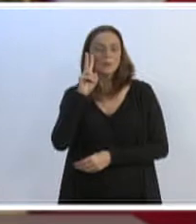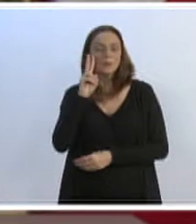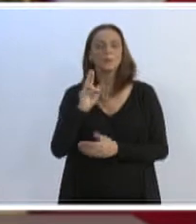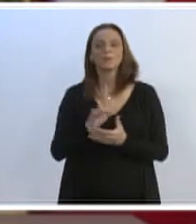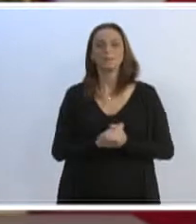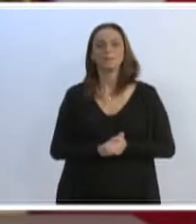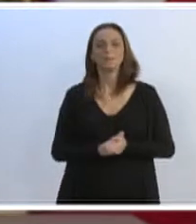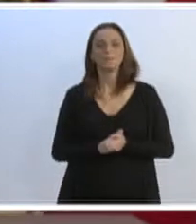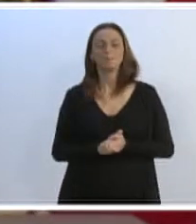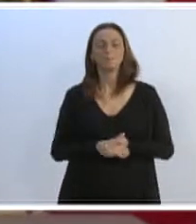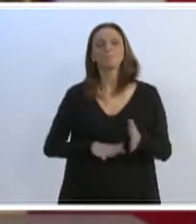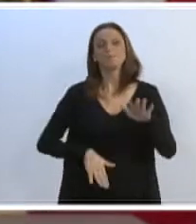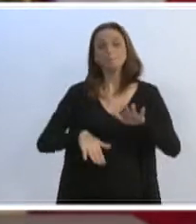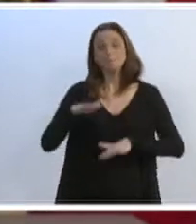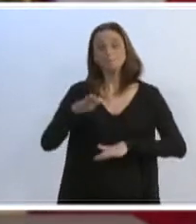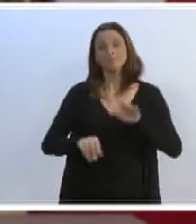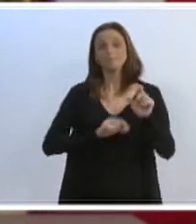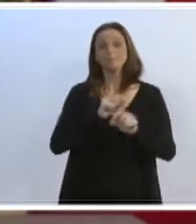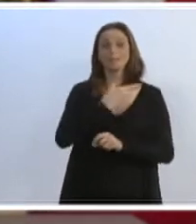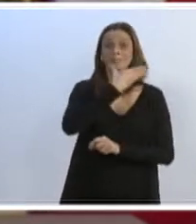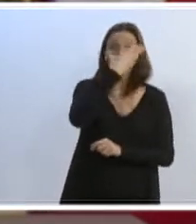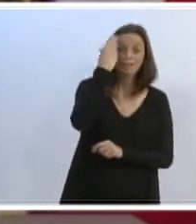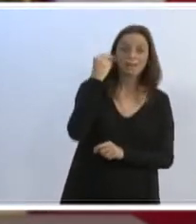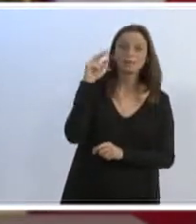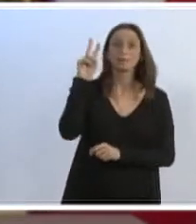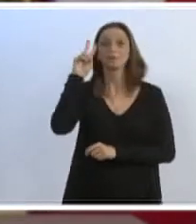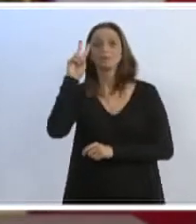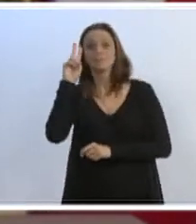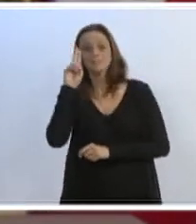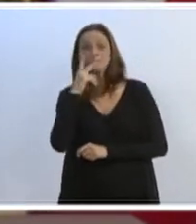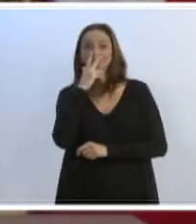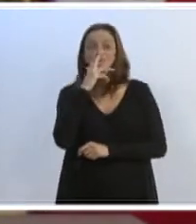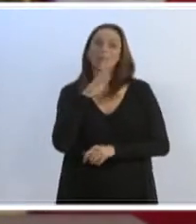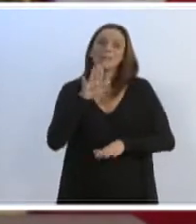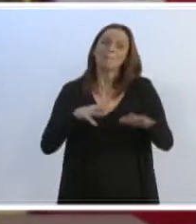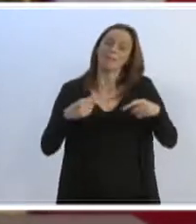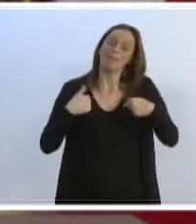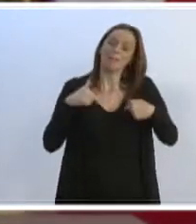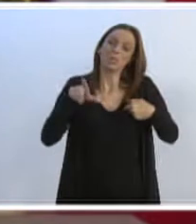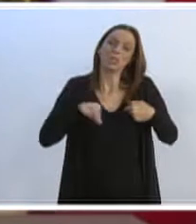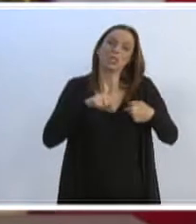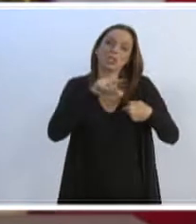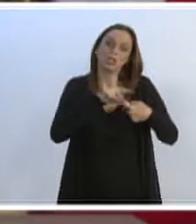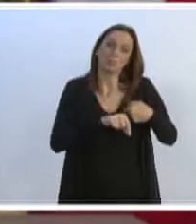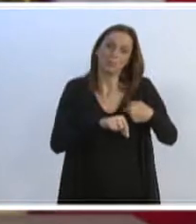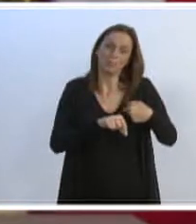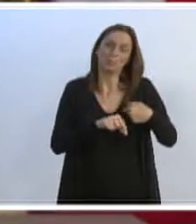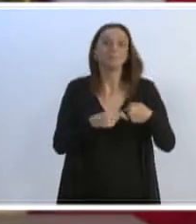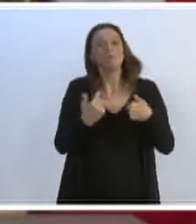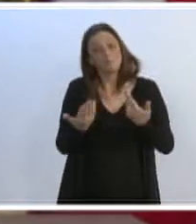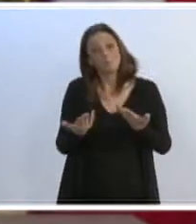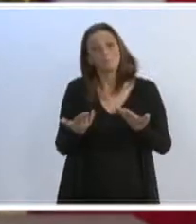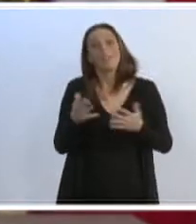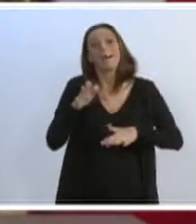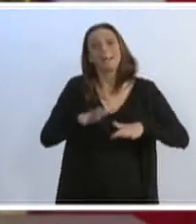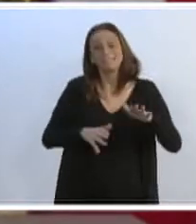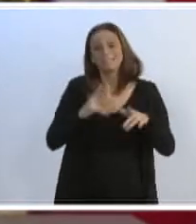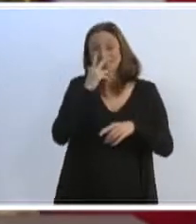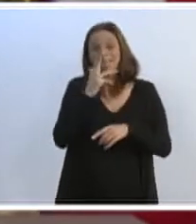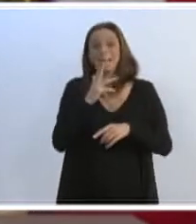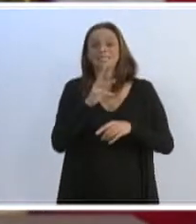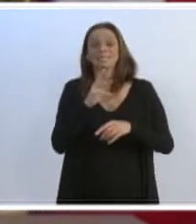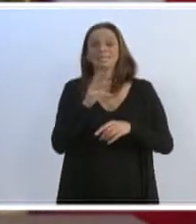presidente, que não pôde comparecer em virtude de problemas de saúde na família, mas transmito as cordiais saudações,